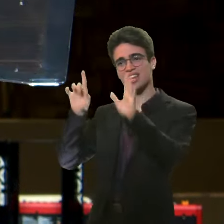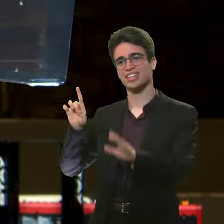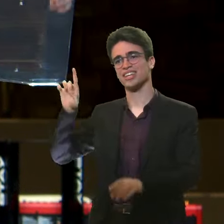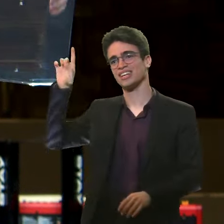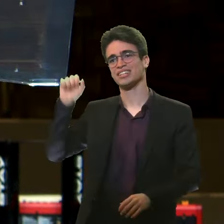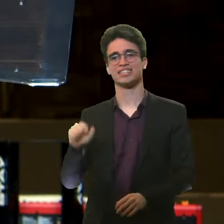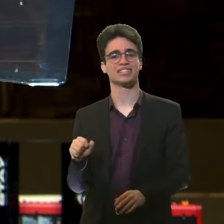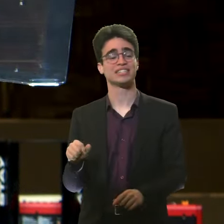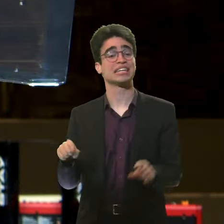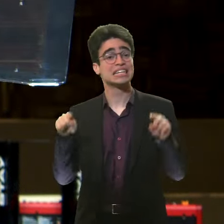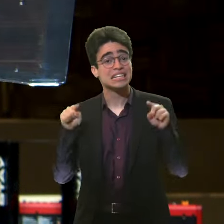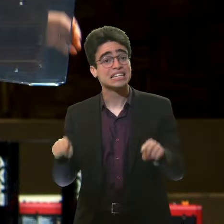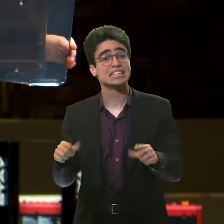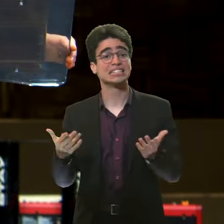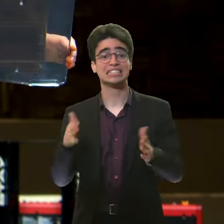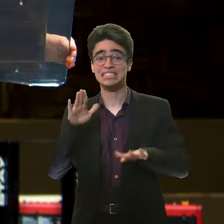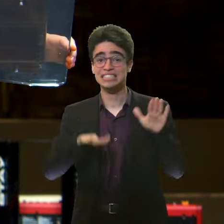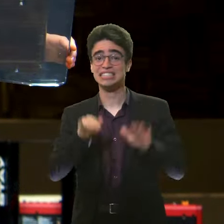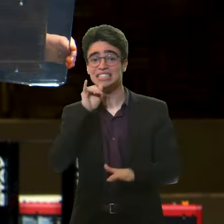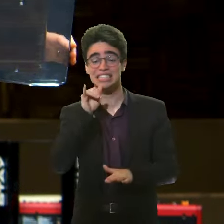glória a Deus, talvez sofrido,